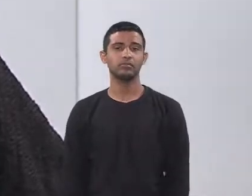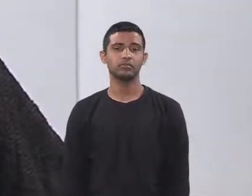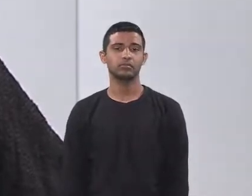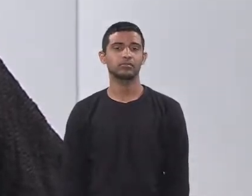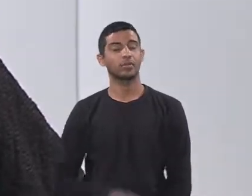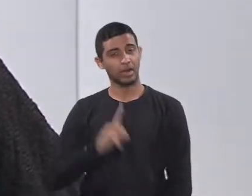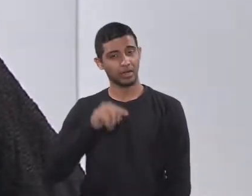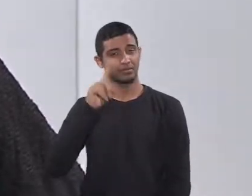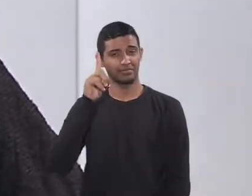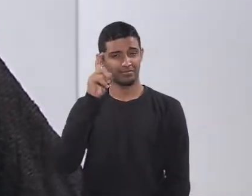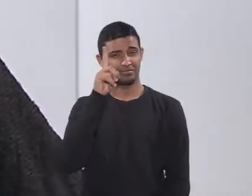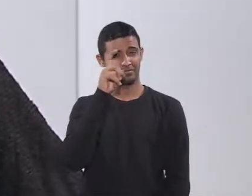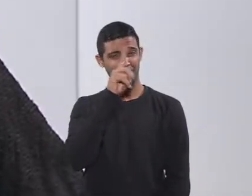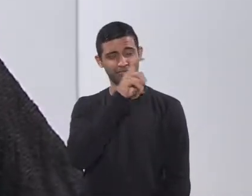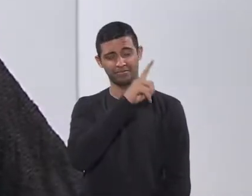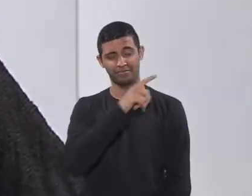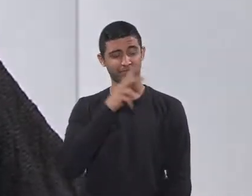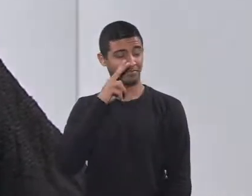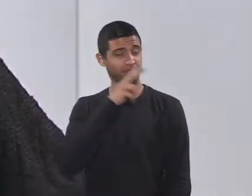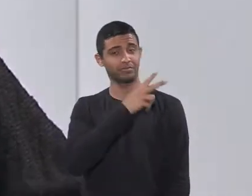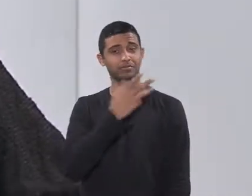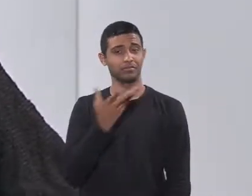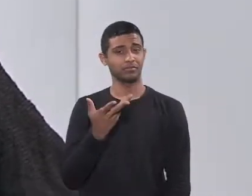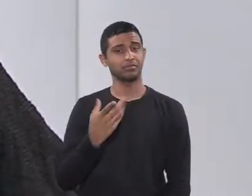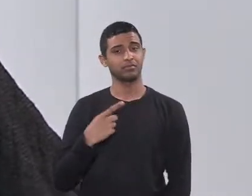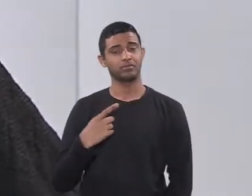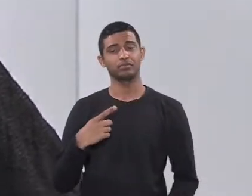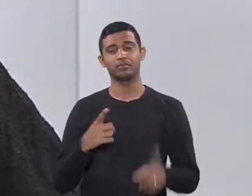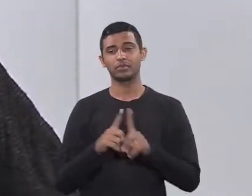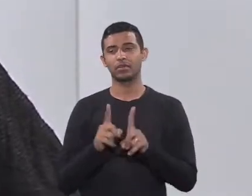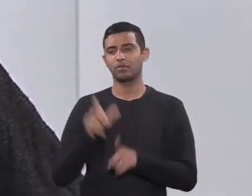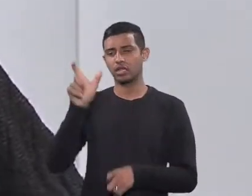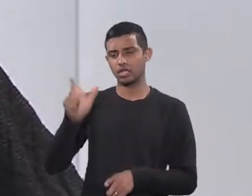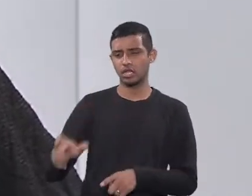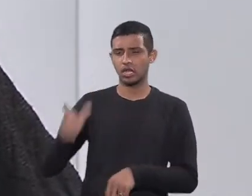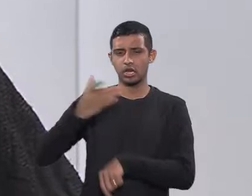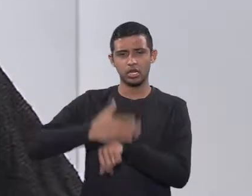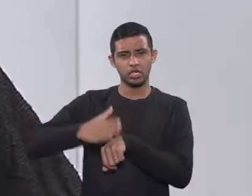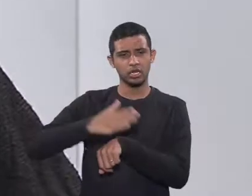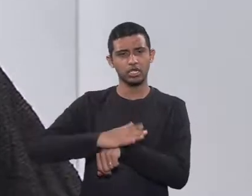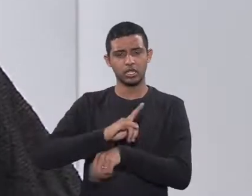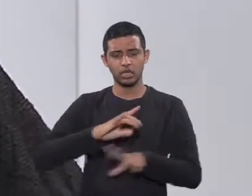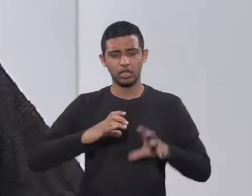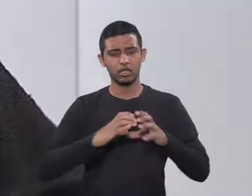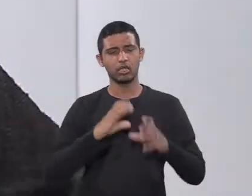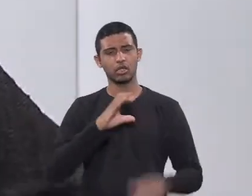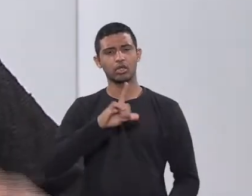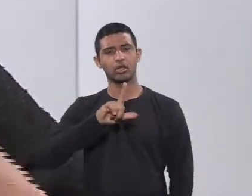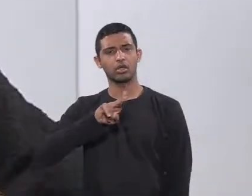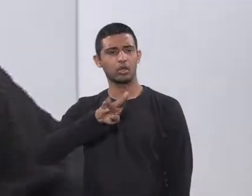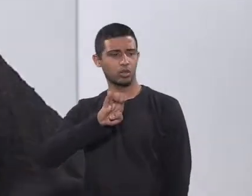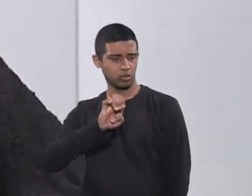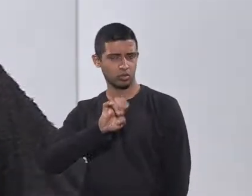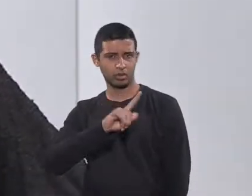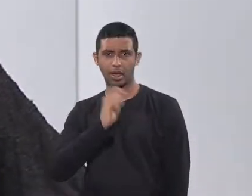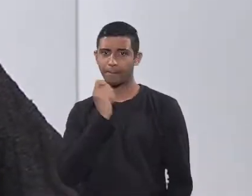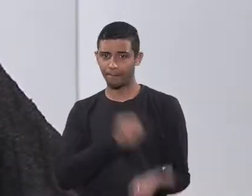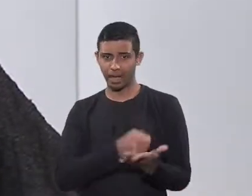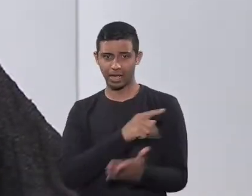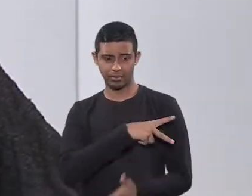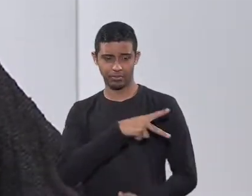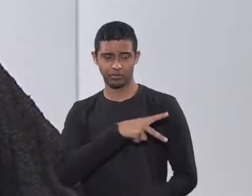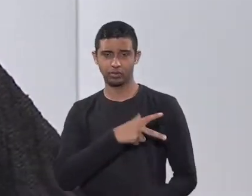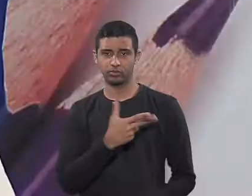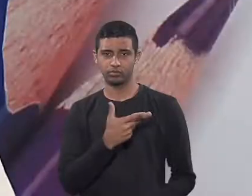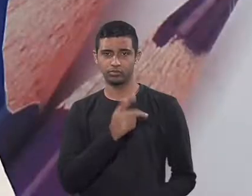É uma dificuldade muito grande, além de ele treinar no clube municipal, mas pago com professor particular.